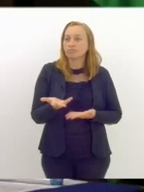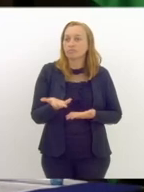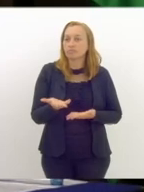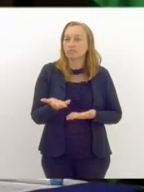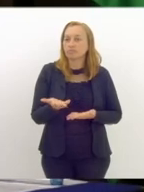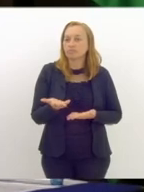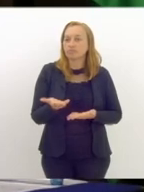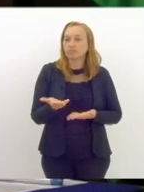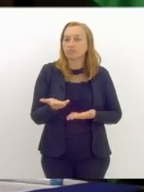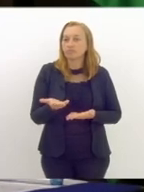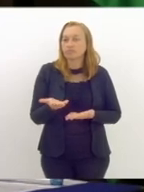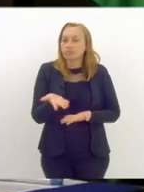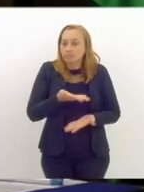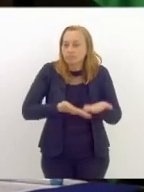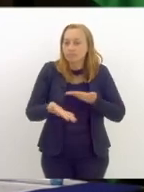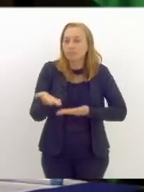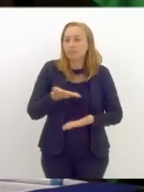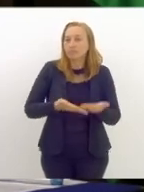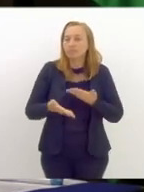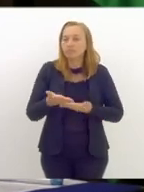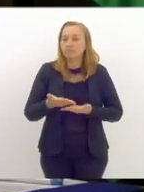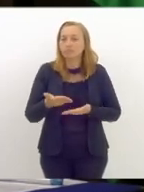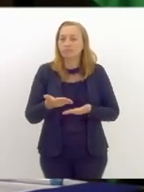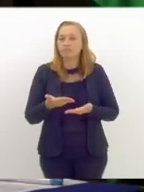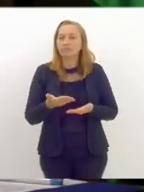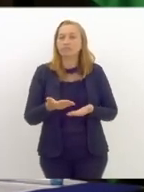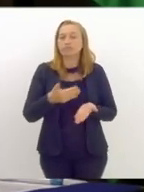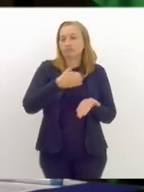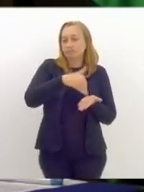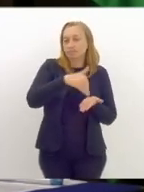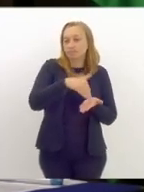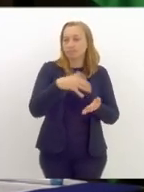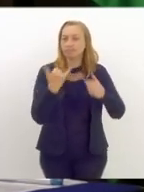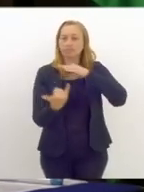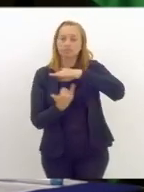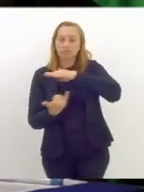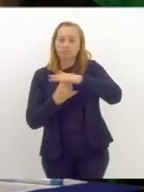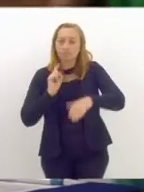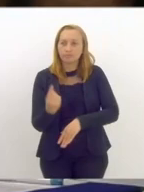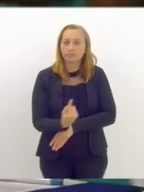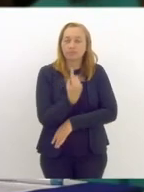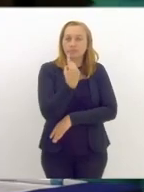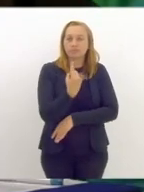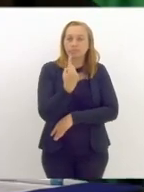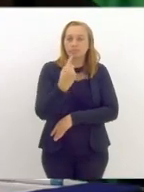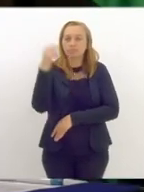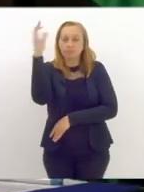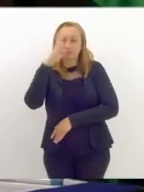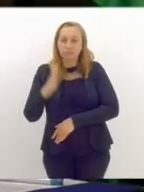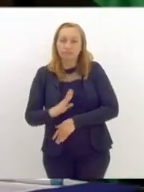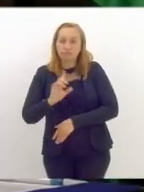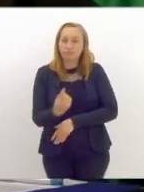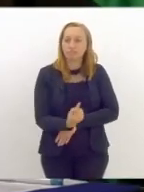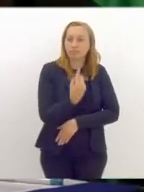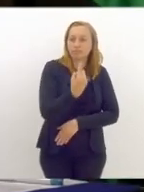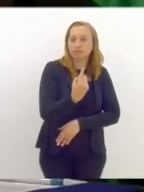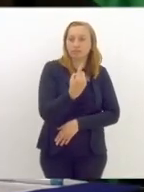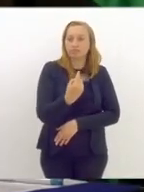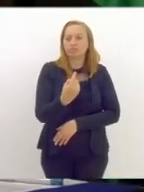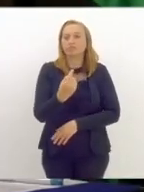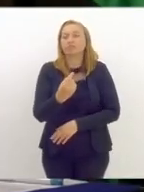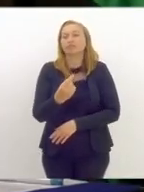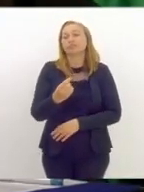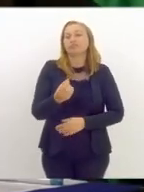uma presença constante do secretário, um instituto que é único no Brasil, é o único hospital dedicado às